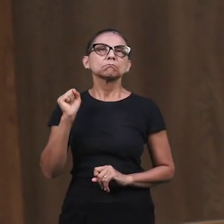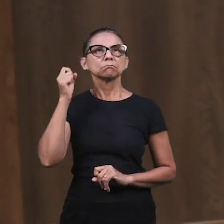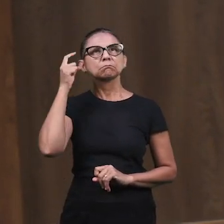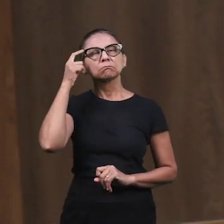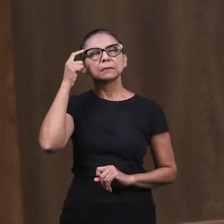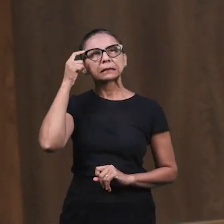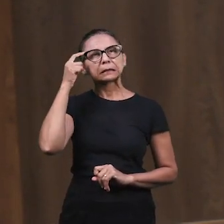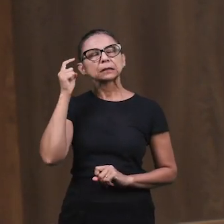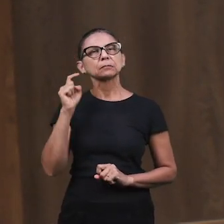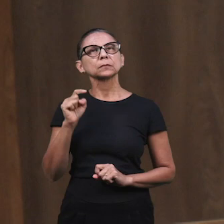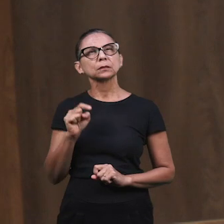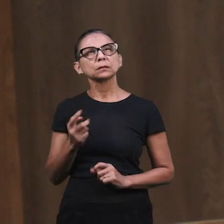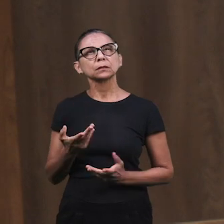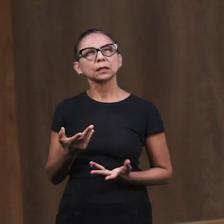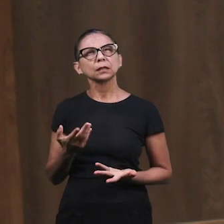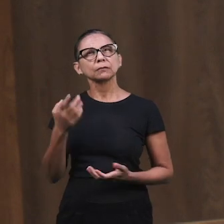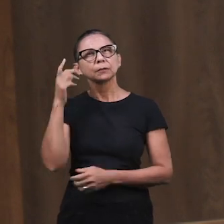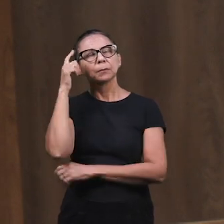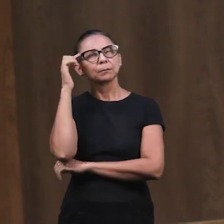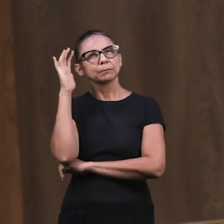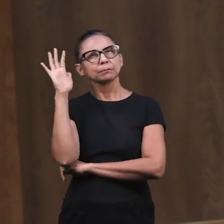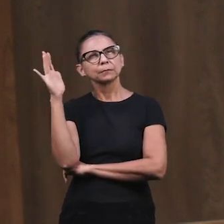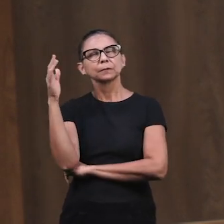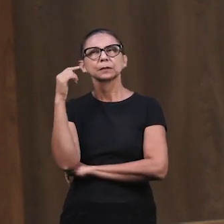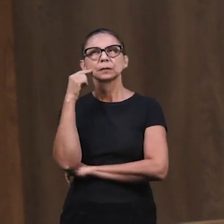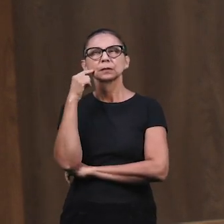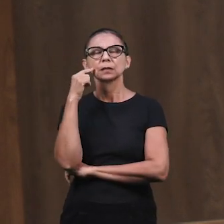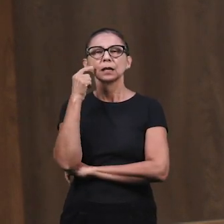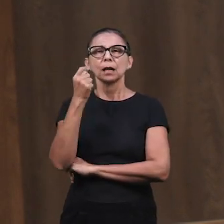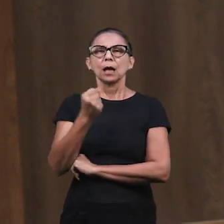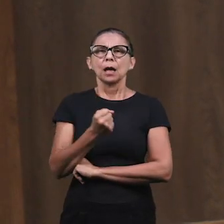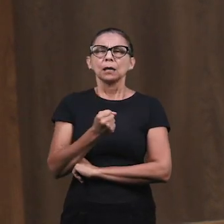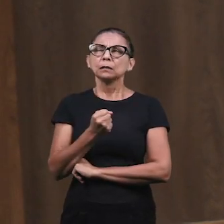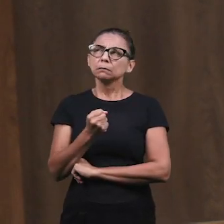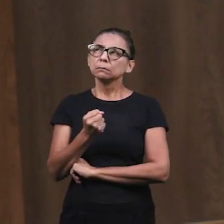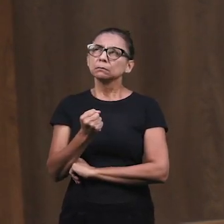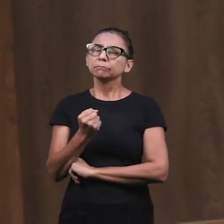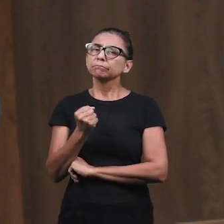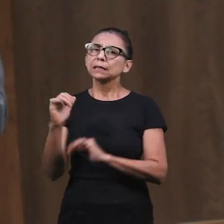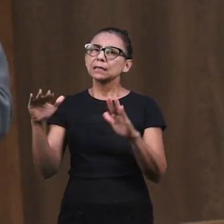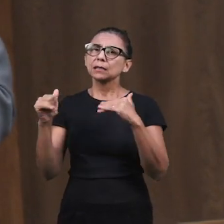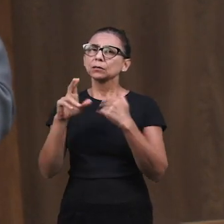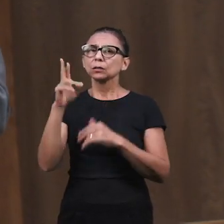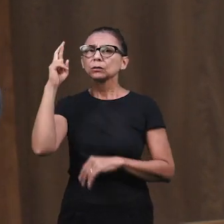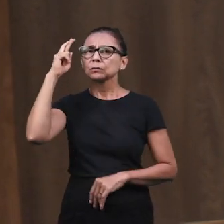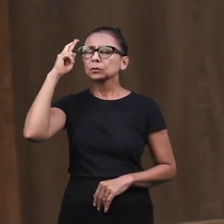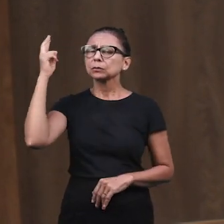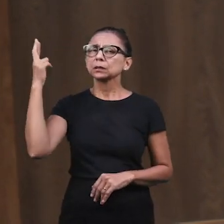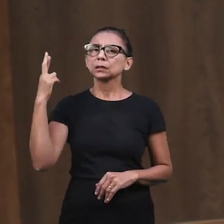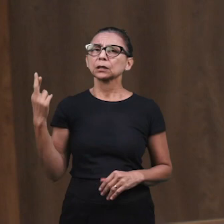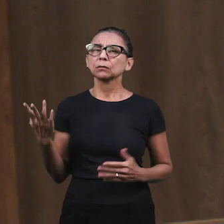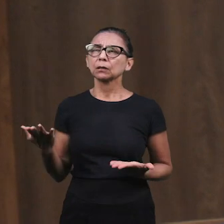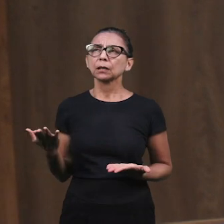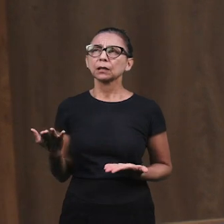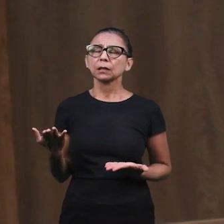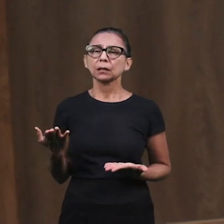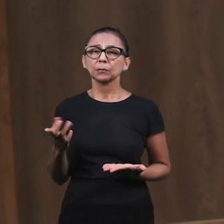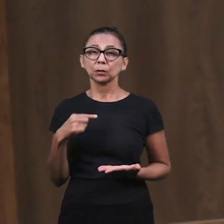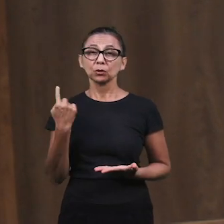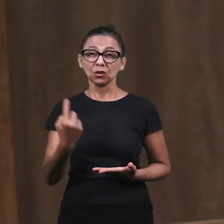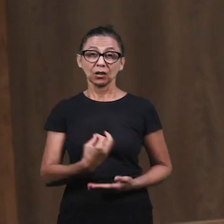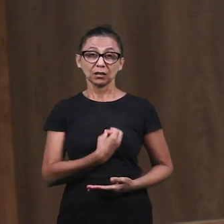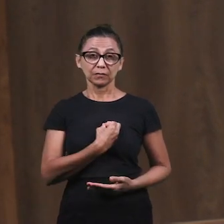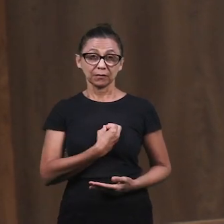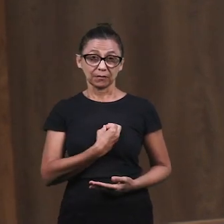a pensar e a refletir e a glorificar o nome do Senhor. É o fato de não estarmos